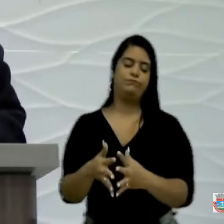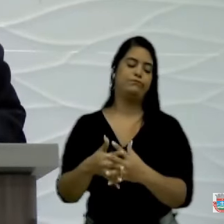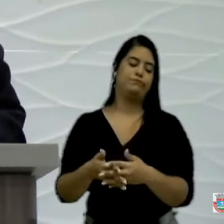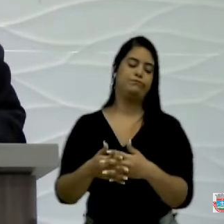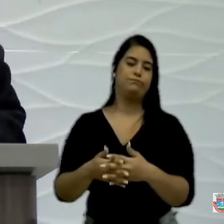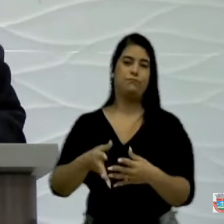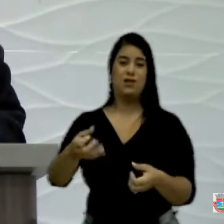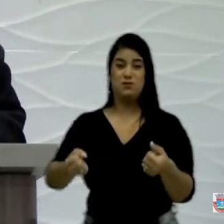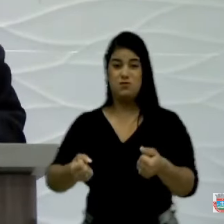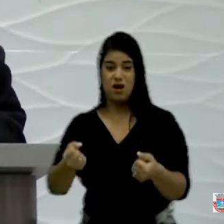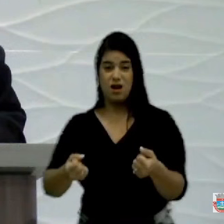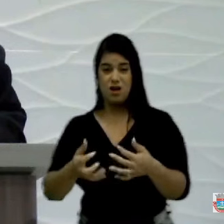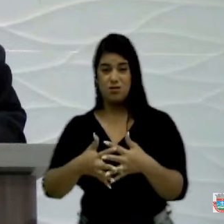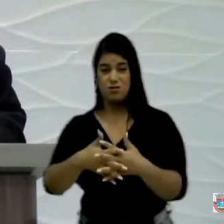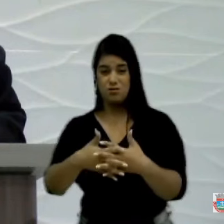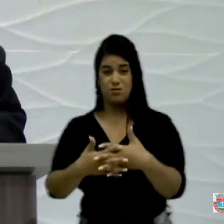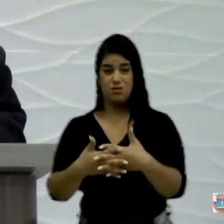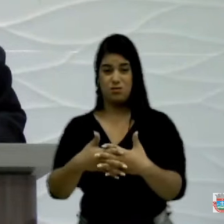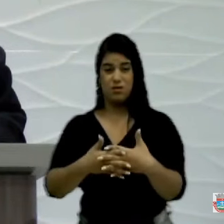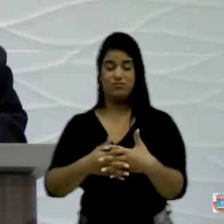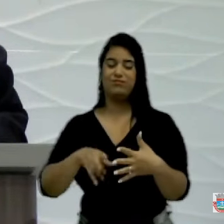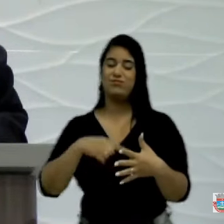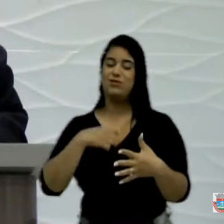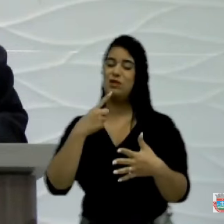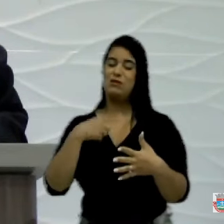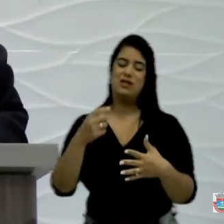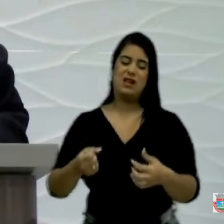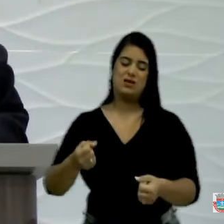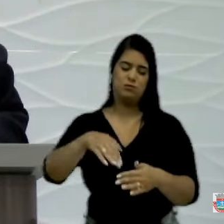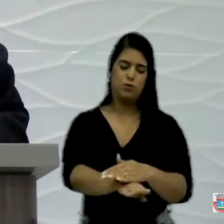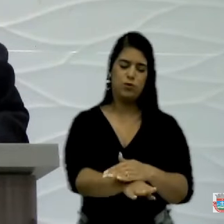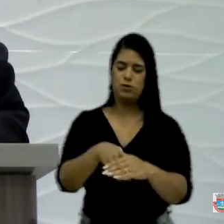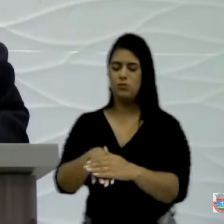Ali é levar um motor, bomba, tirar aquilo, secar,